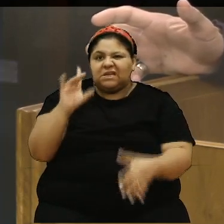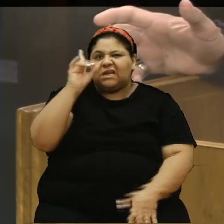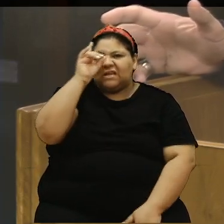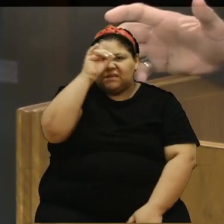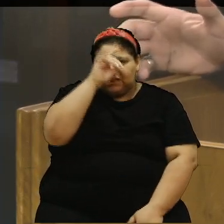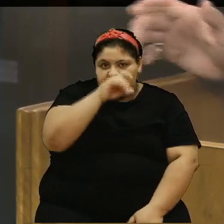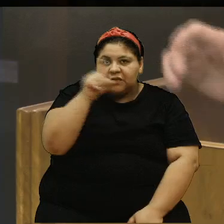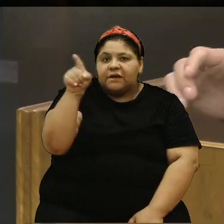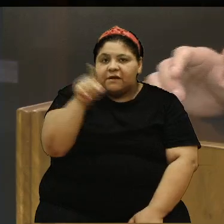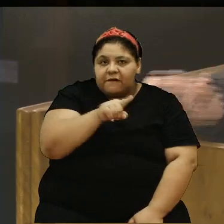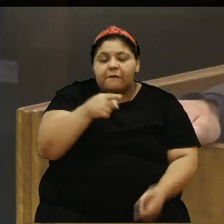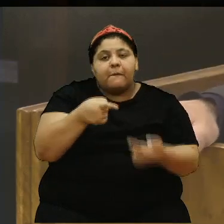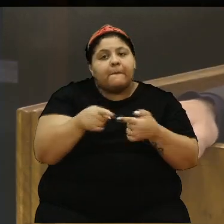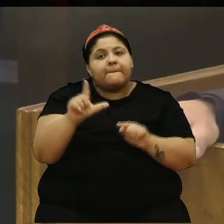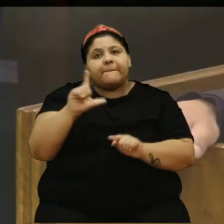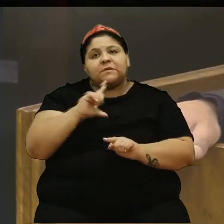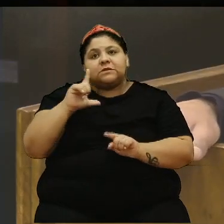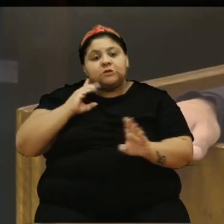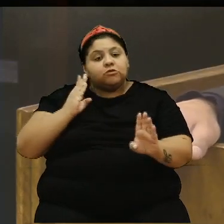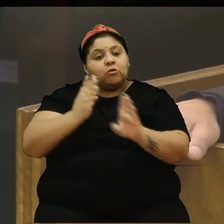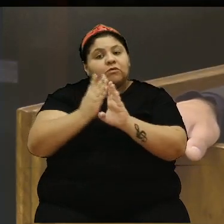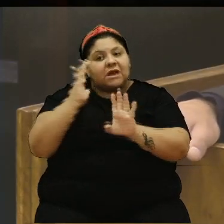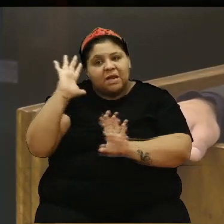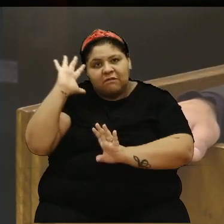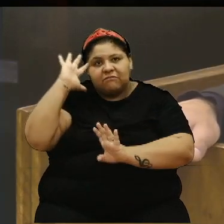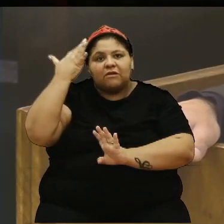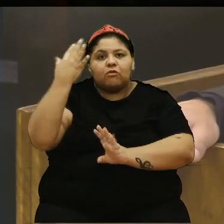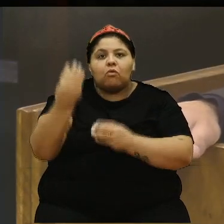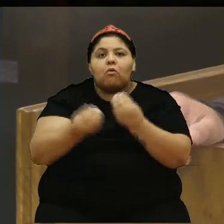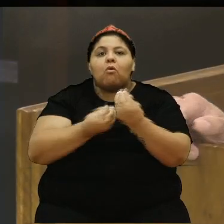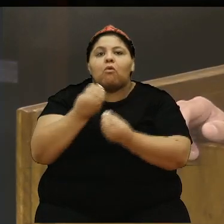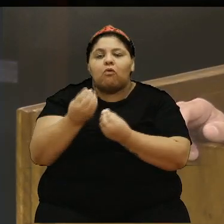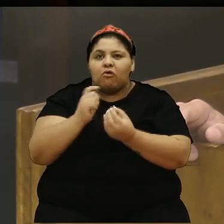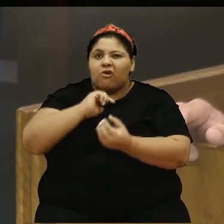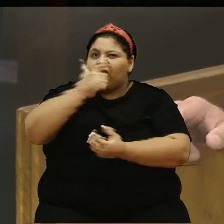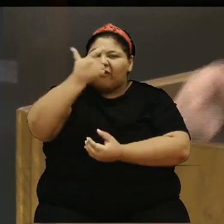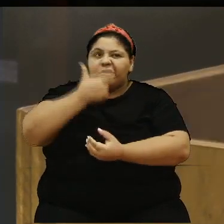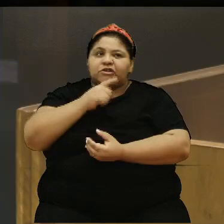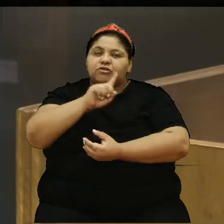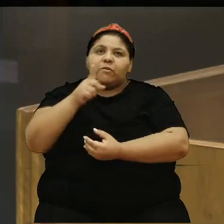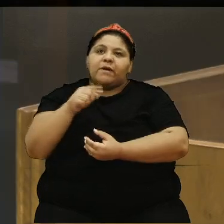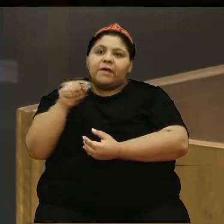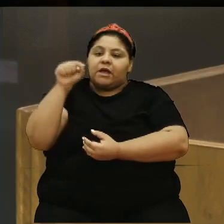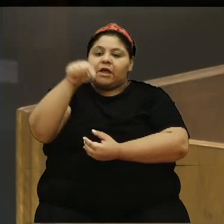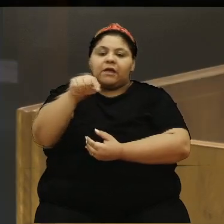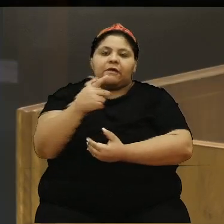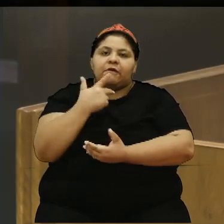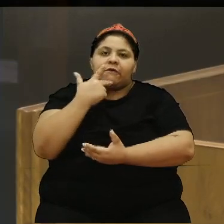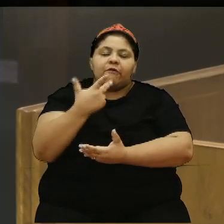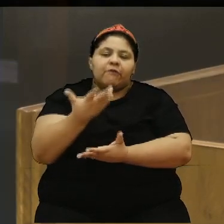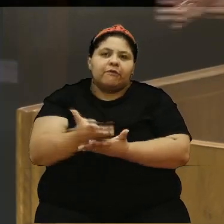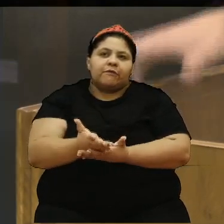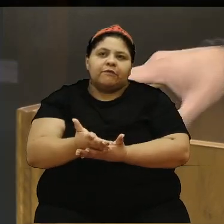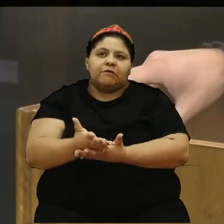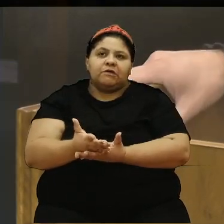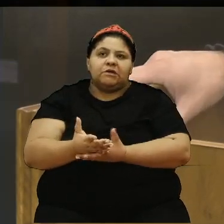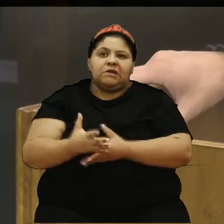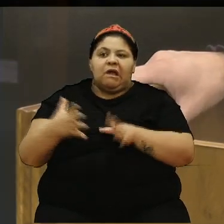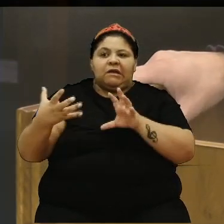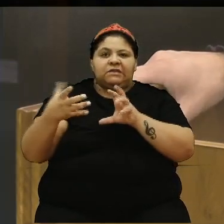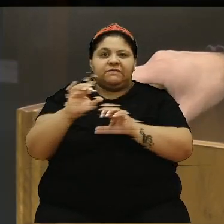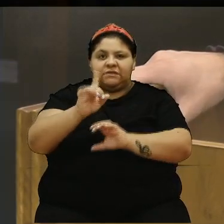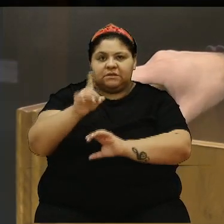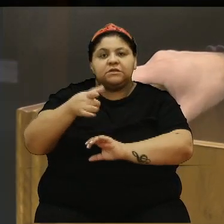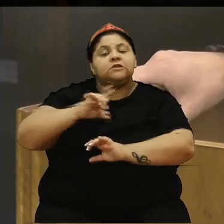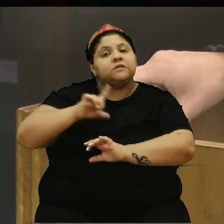complicado? Mas nós temos que achar uma solução. Como? Eu acho que não é chegar aqui e essa questão de agressividade.